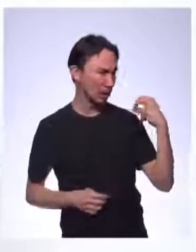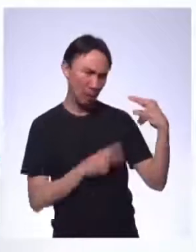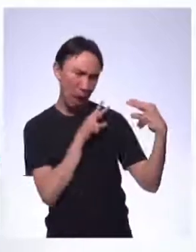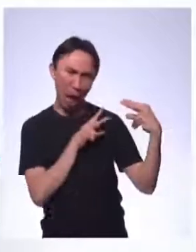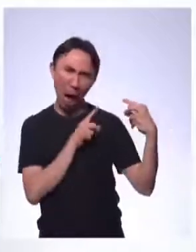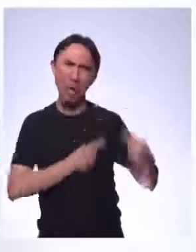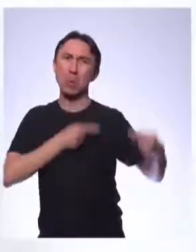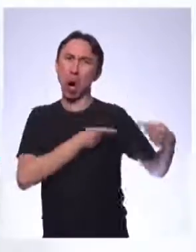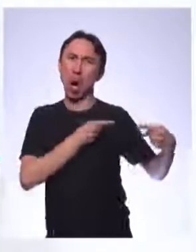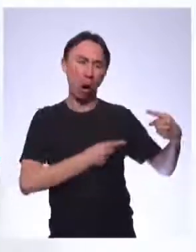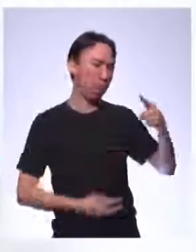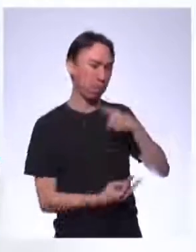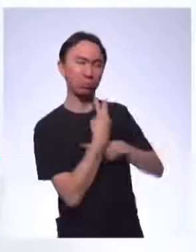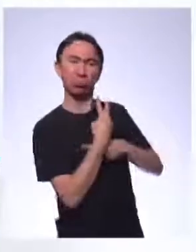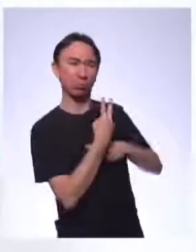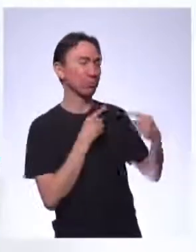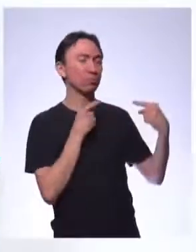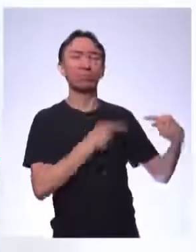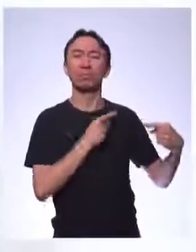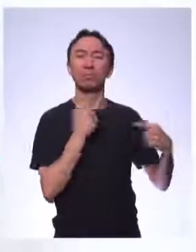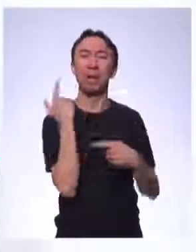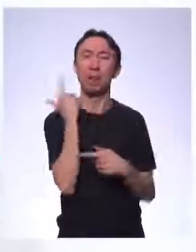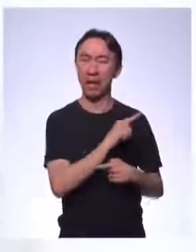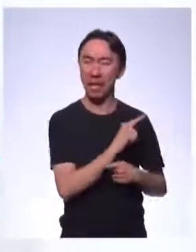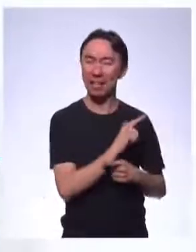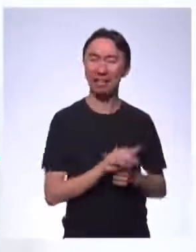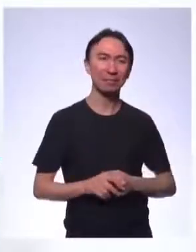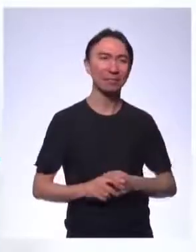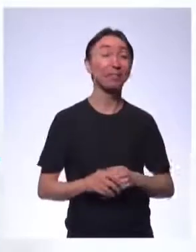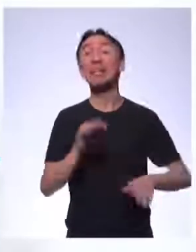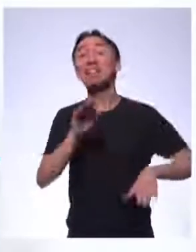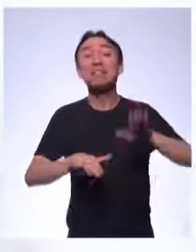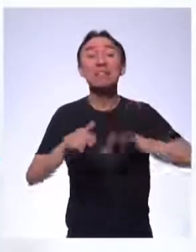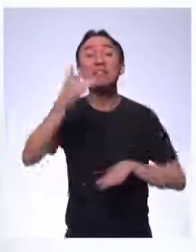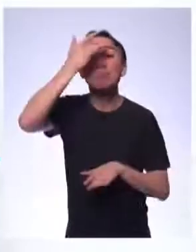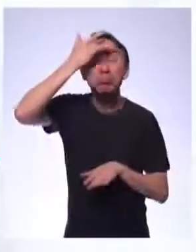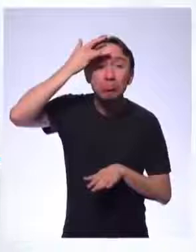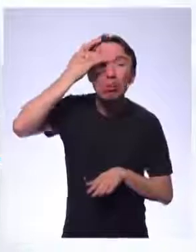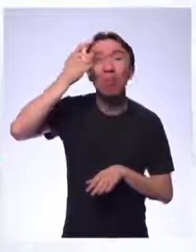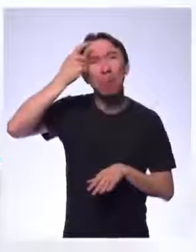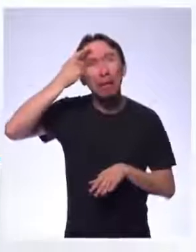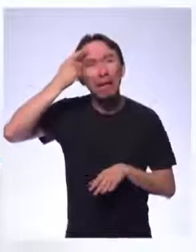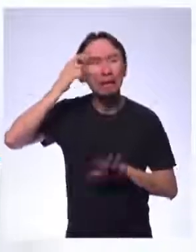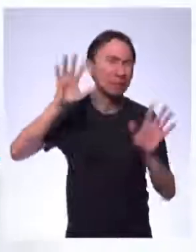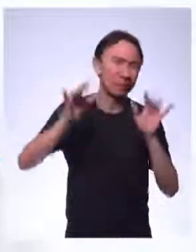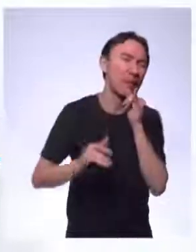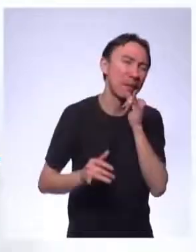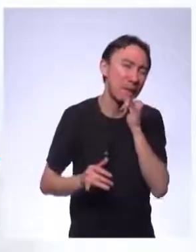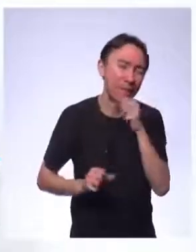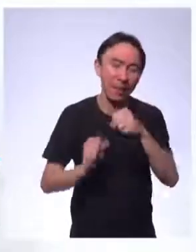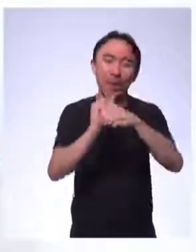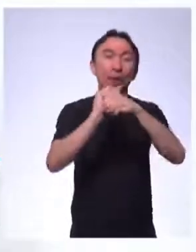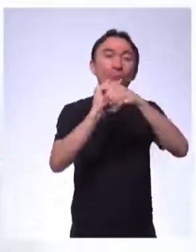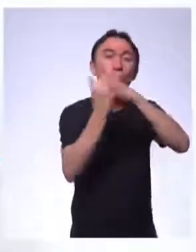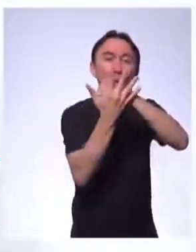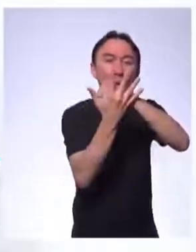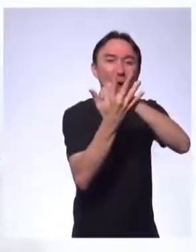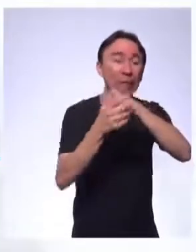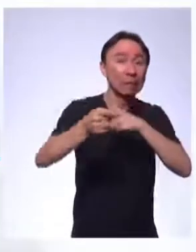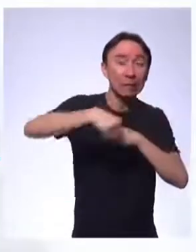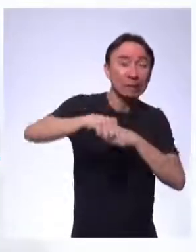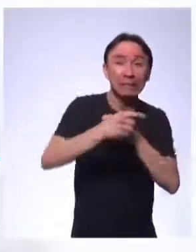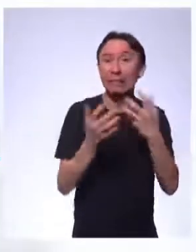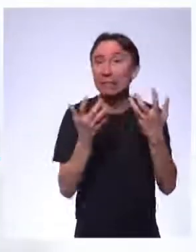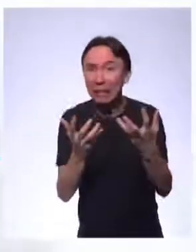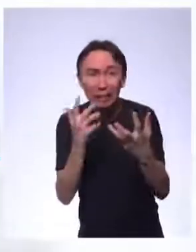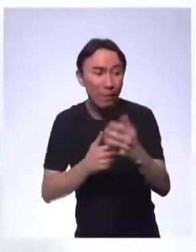defesa, tá? Por isso que às vezes as pessoas pensam assim, eu vou tomar a vacina, vou dar o exemplo aí do corona, que a gente está torcendo para uma